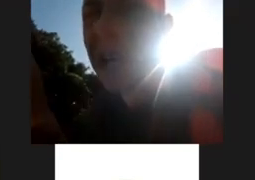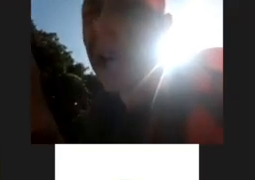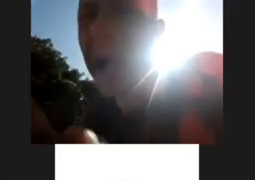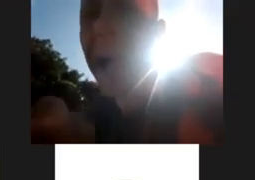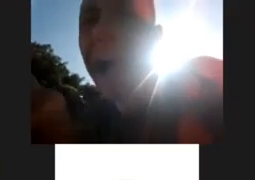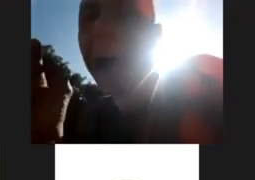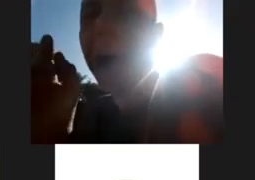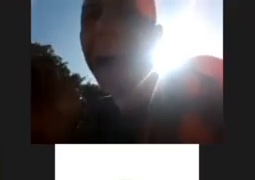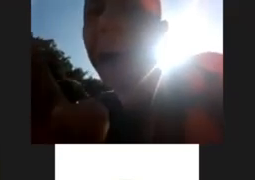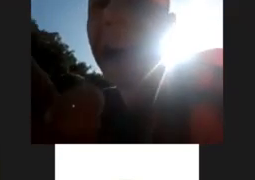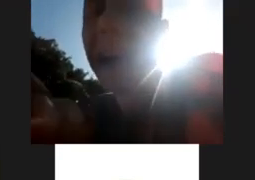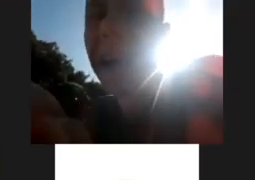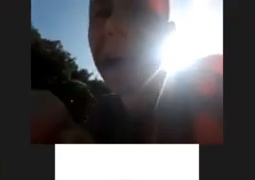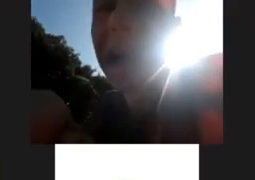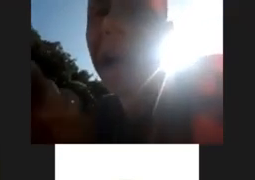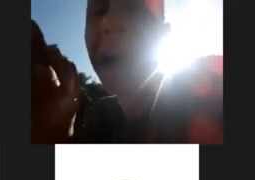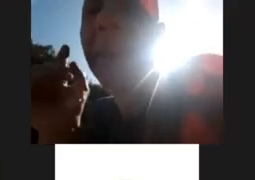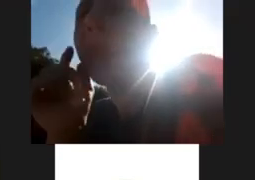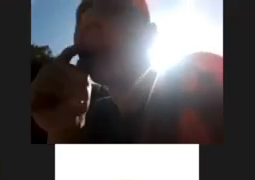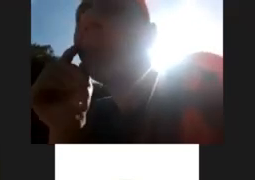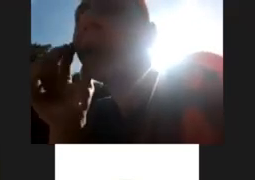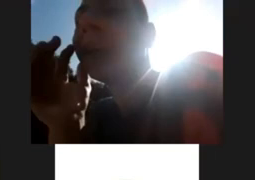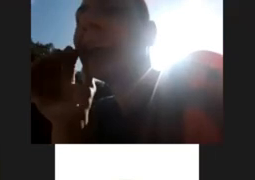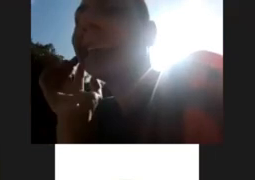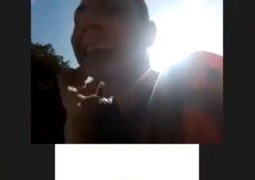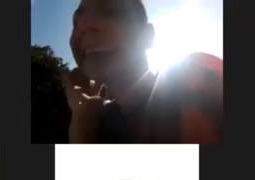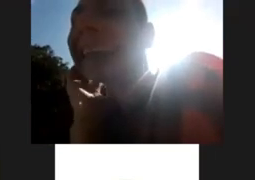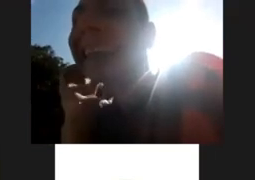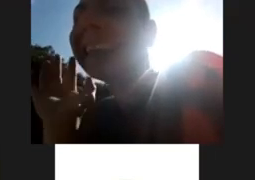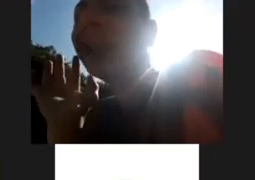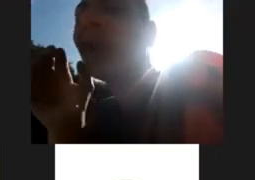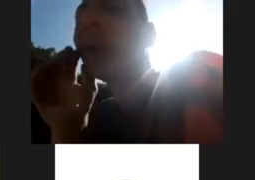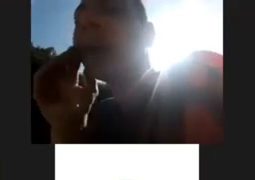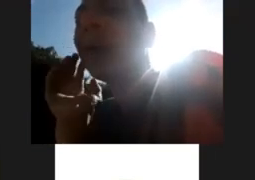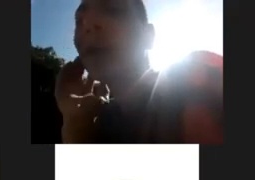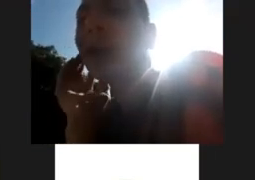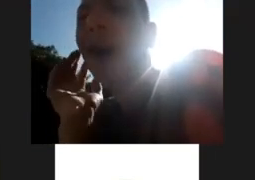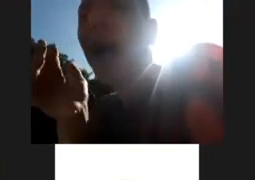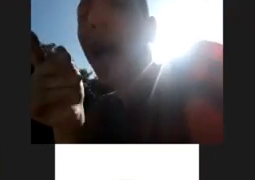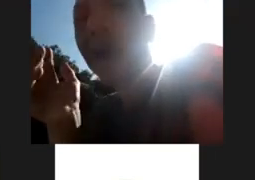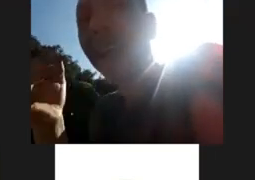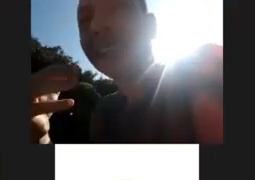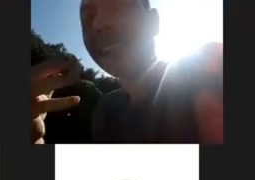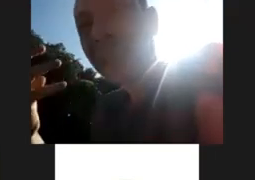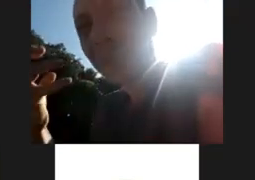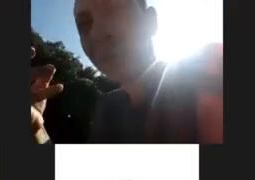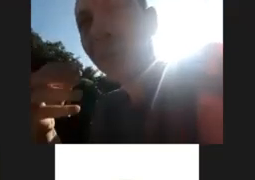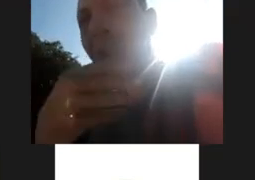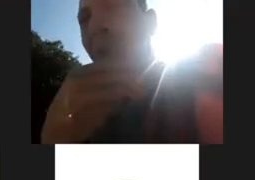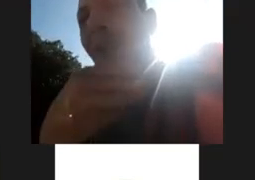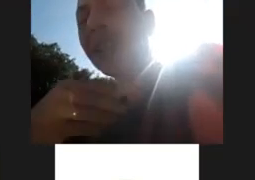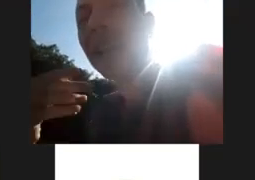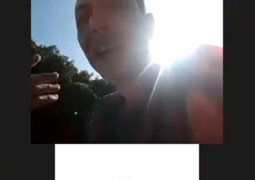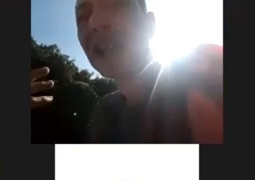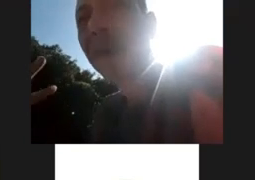Tá bom. Obrigada. Eu trabalho com o máximo de segurança. Desculpa, professor. É porque esse exemplo que eu estou